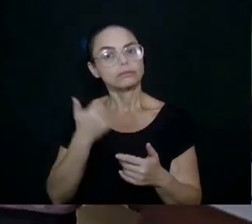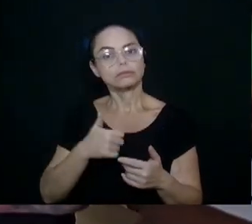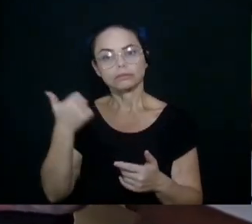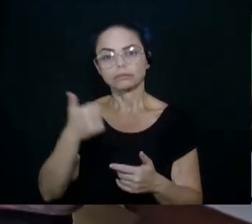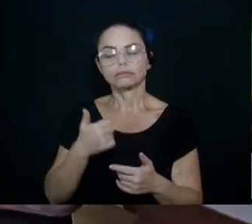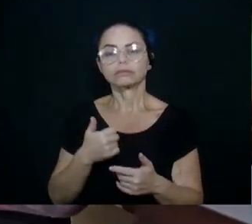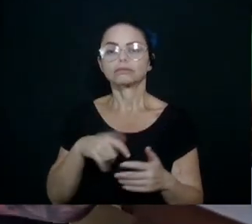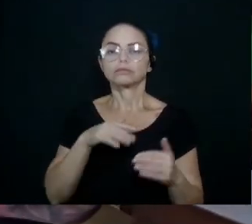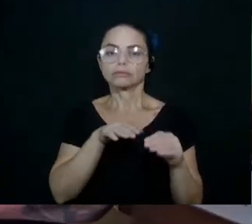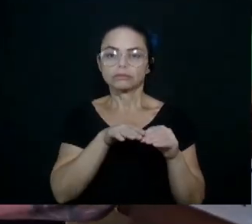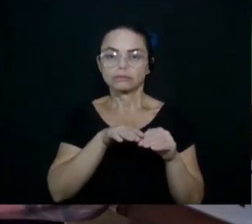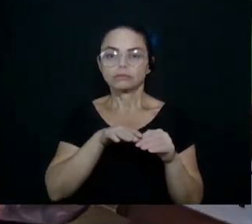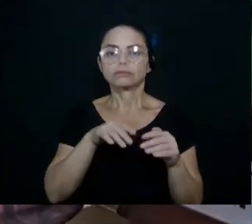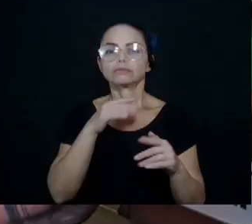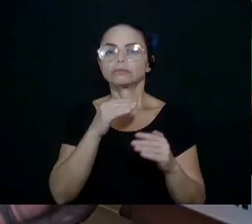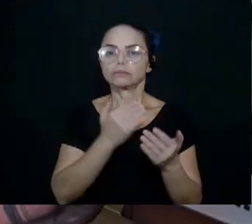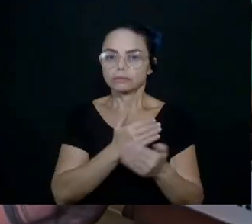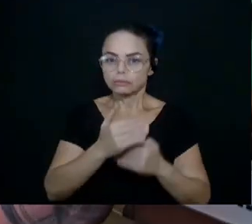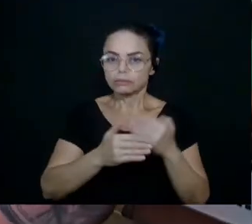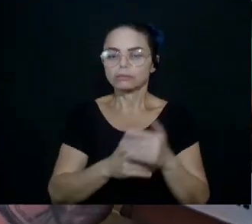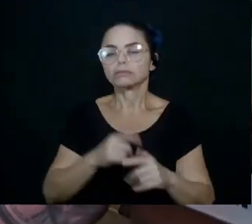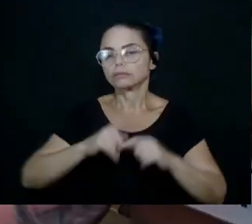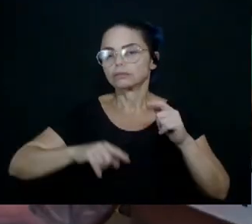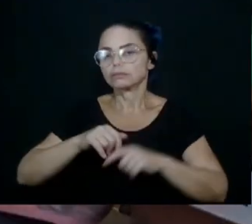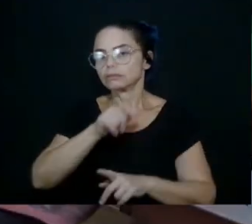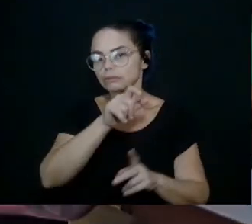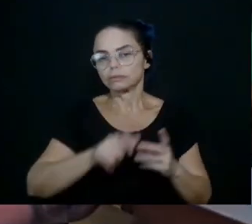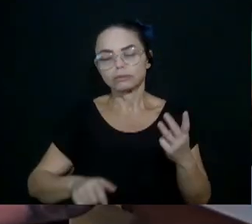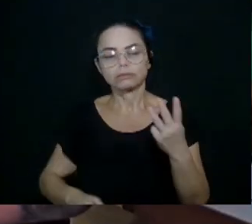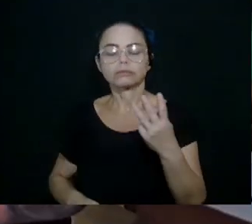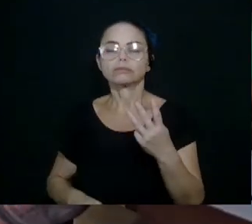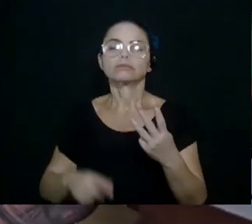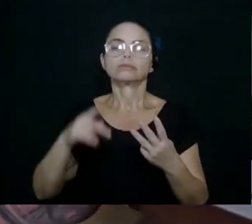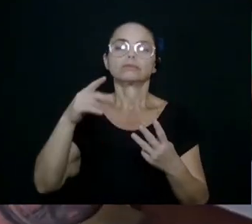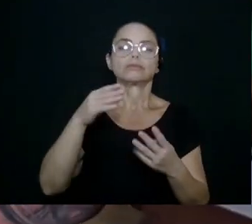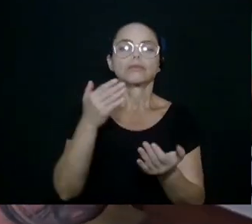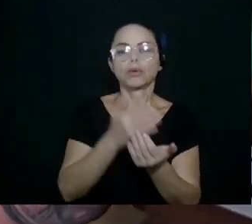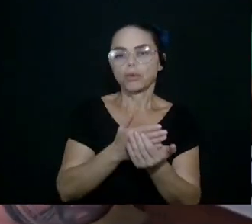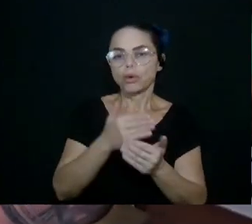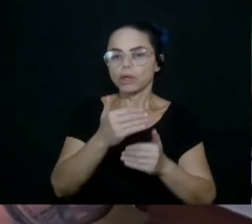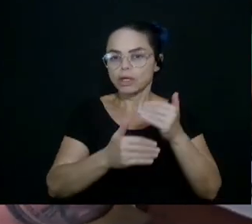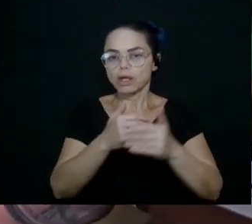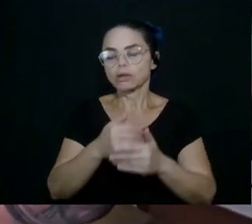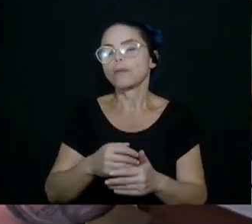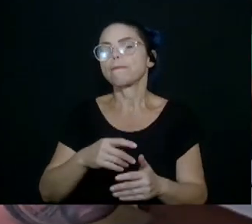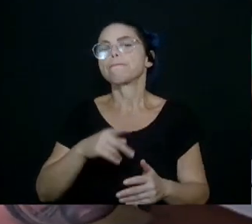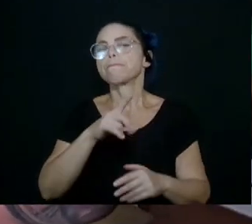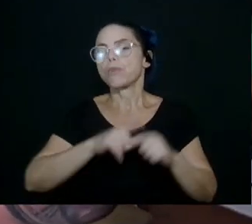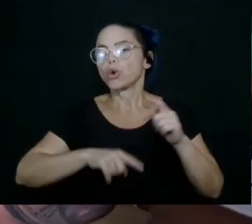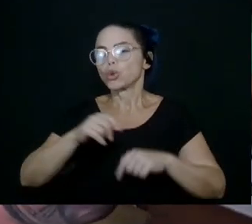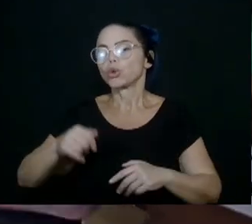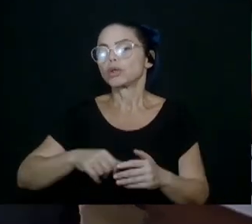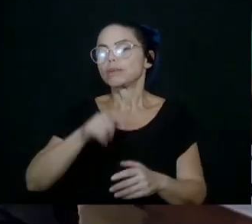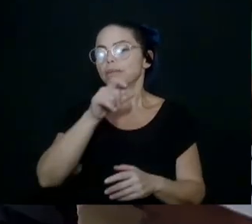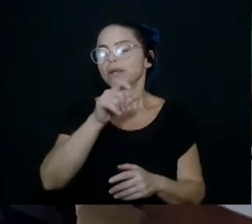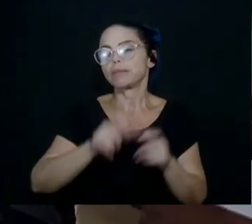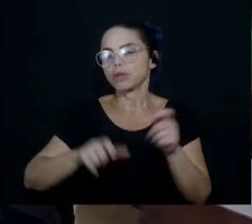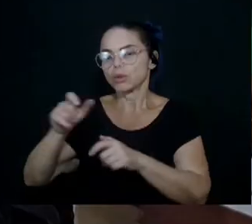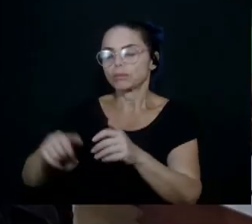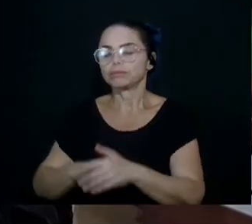o processo, produto e pessoas, os 3 P's. Então aqui a gente fez isso e a parte do processo que é o mais